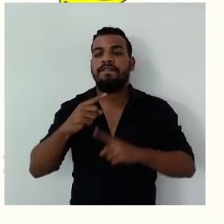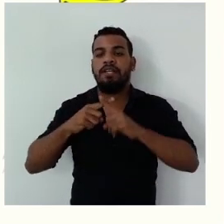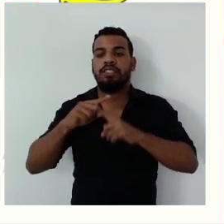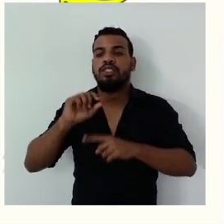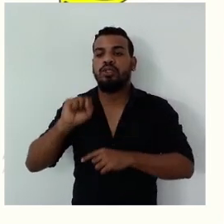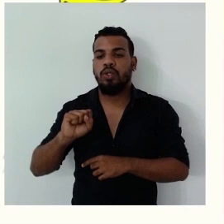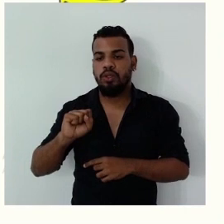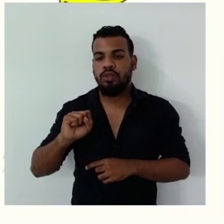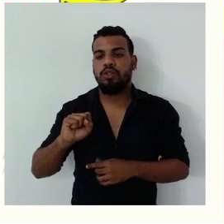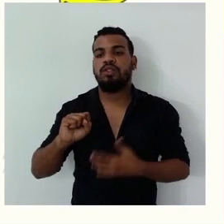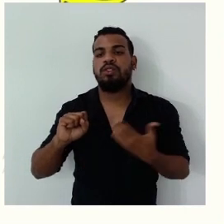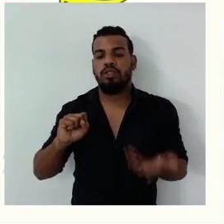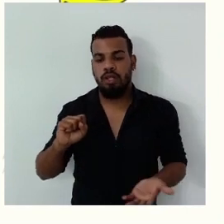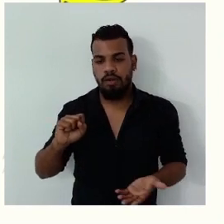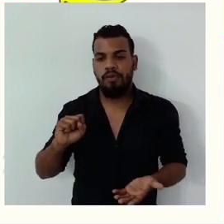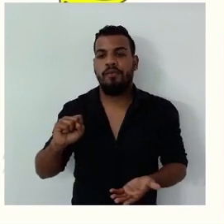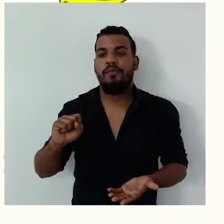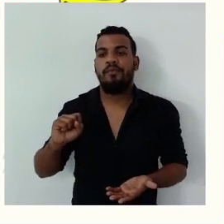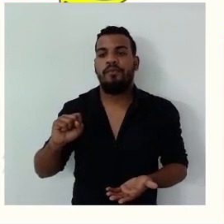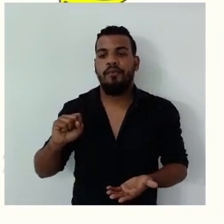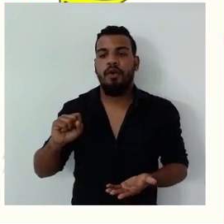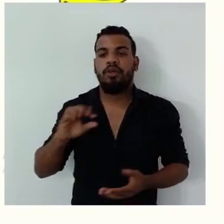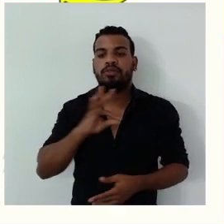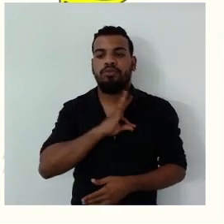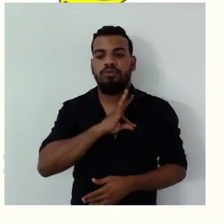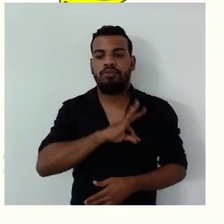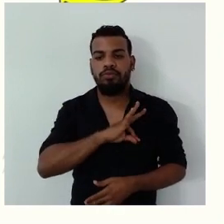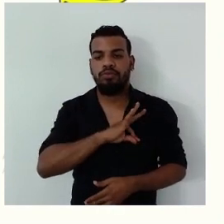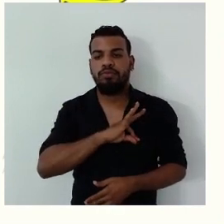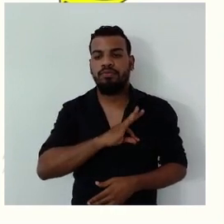8 vai ser o valor do salário.